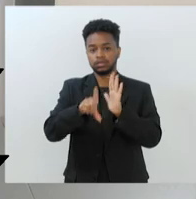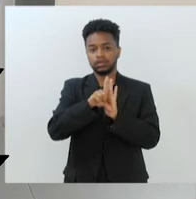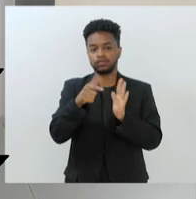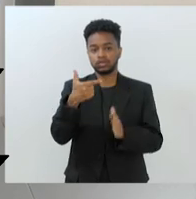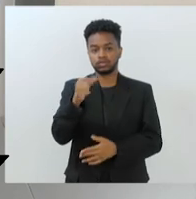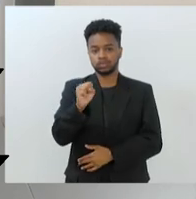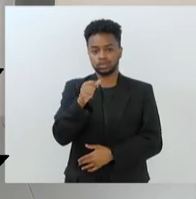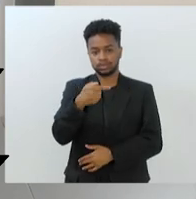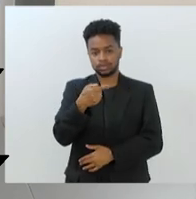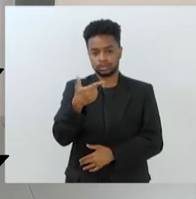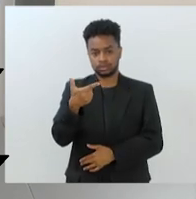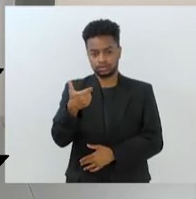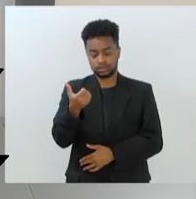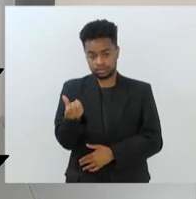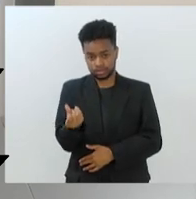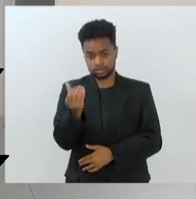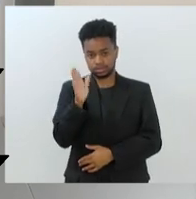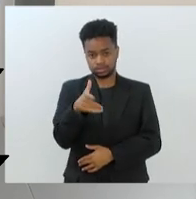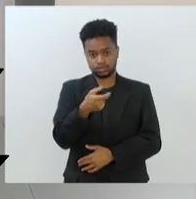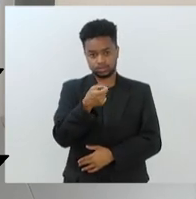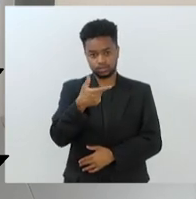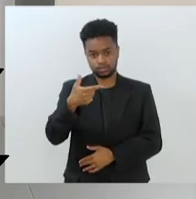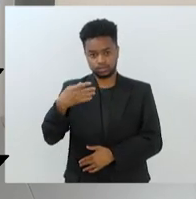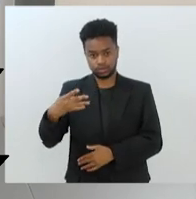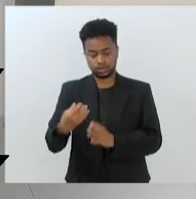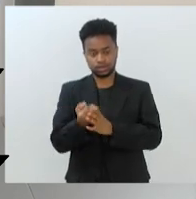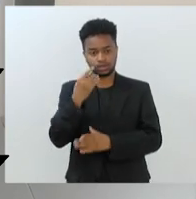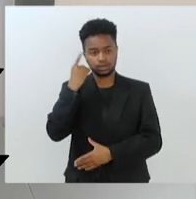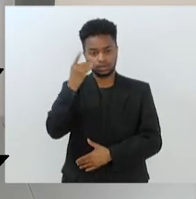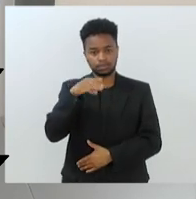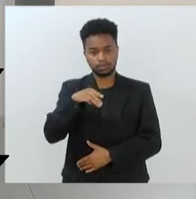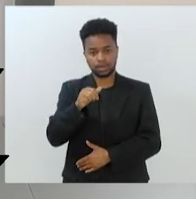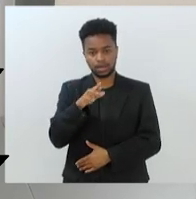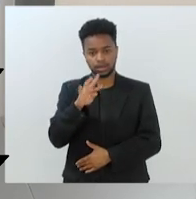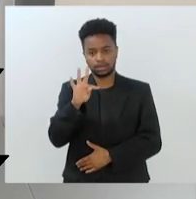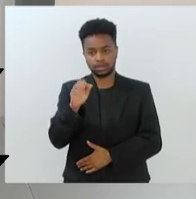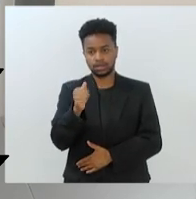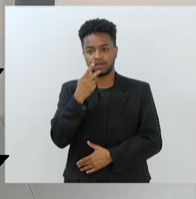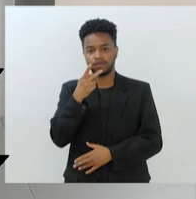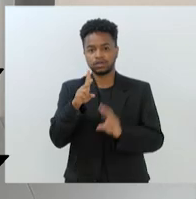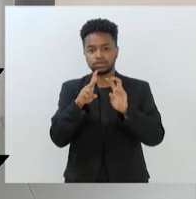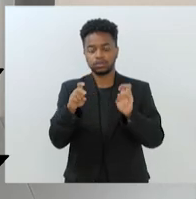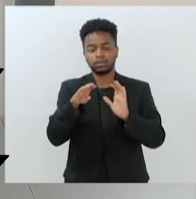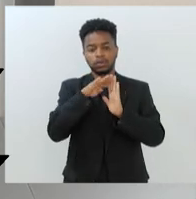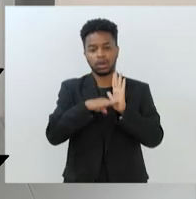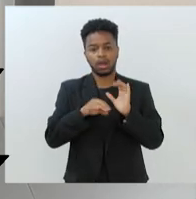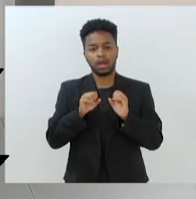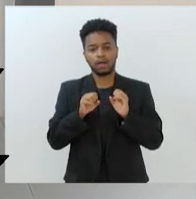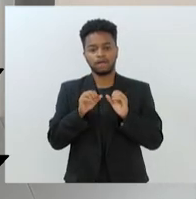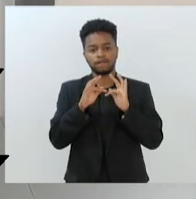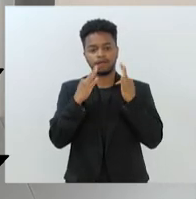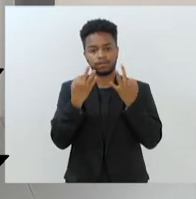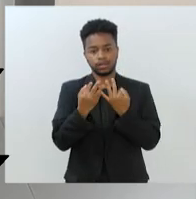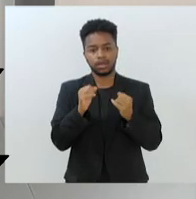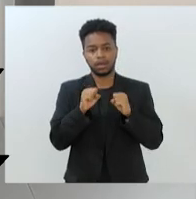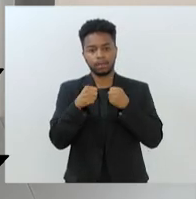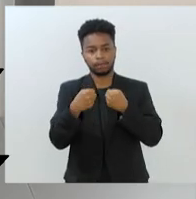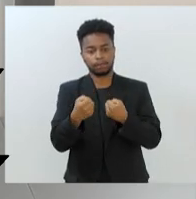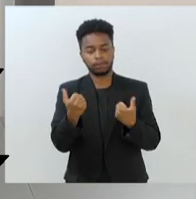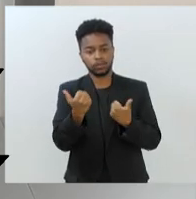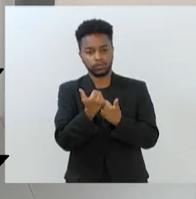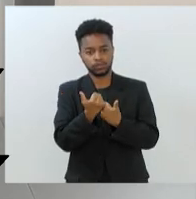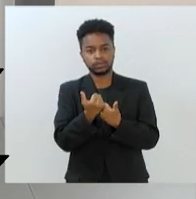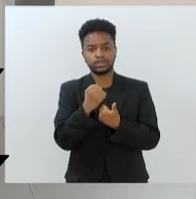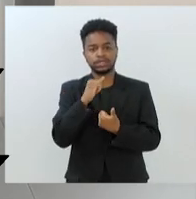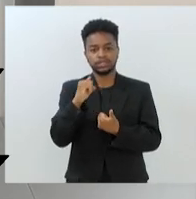28/76 de 24, de autoria da deputada Marta Rocha, que dispõe sobre o programa de apoio a famílias e responsáveis por pessoas portadoras de